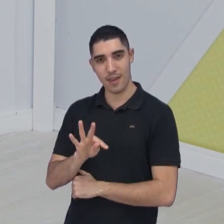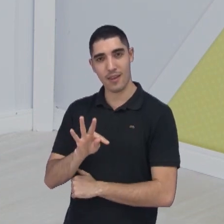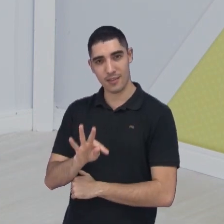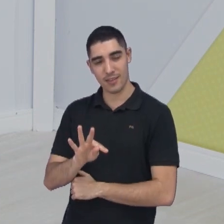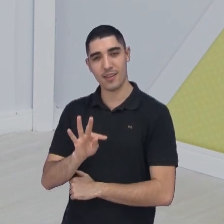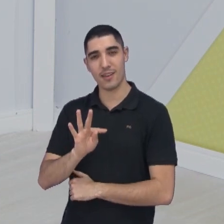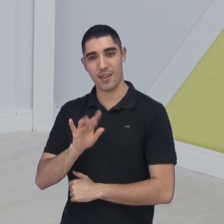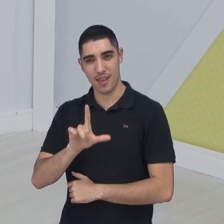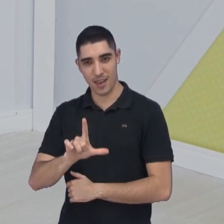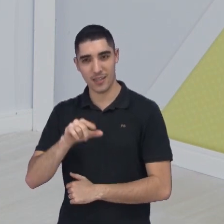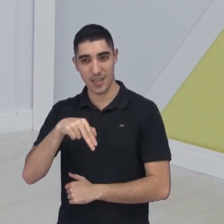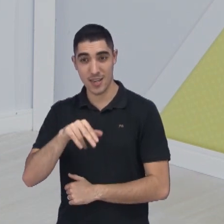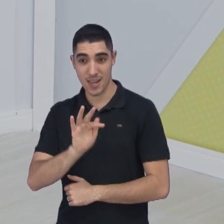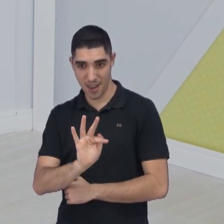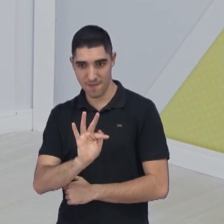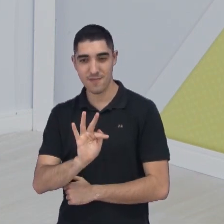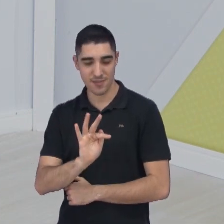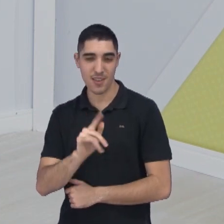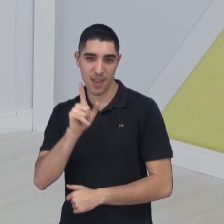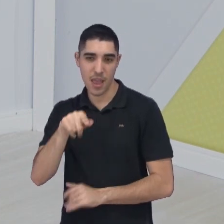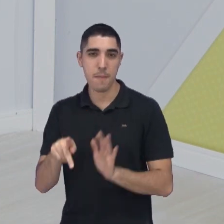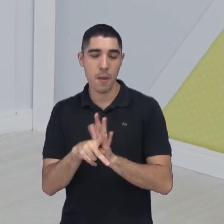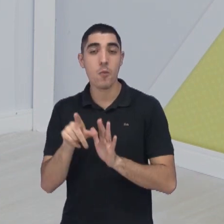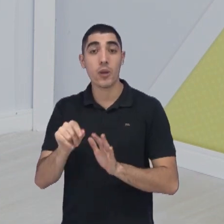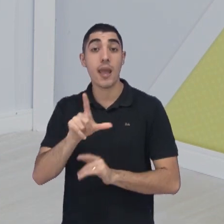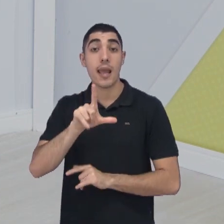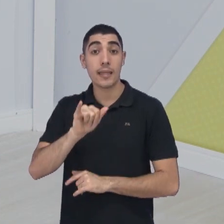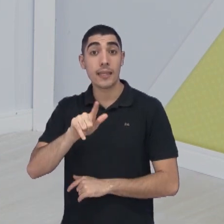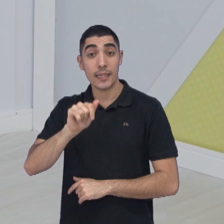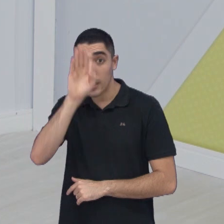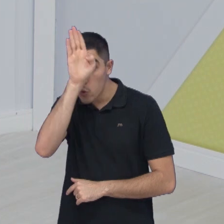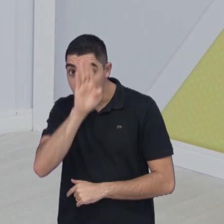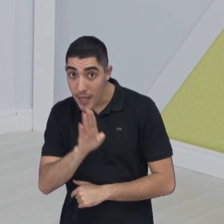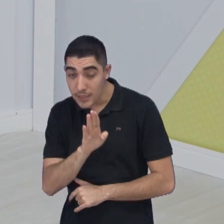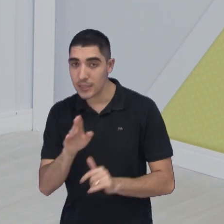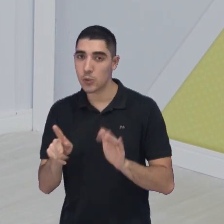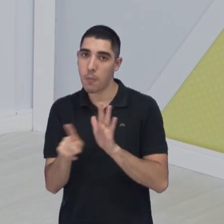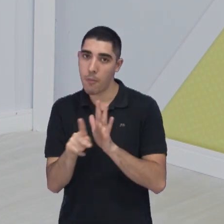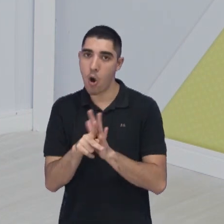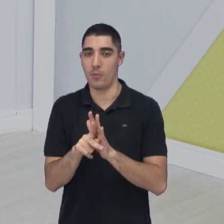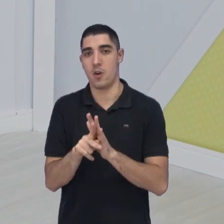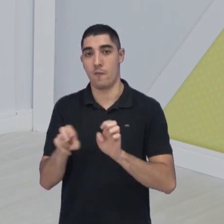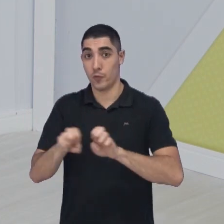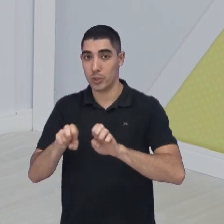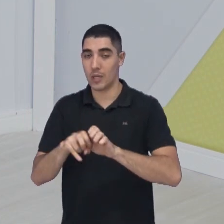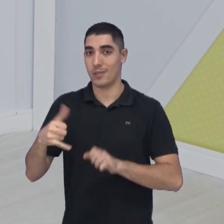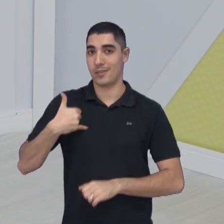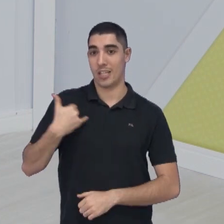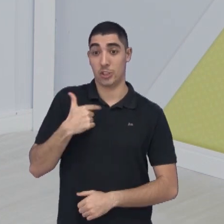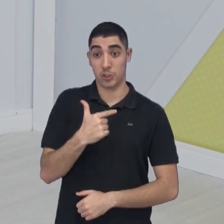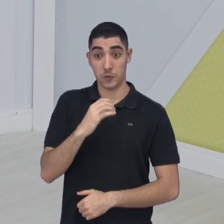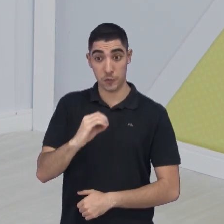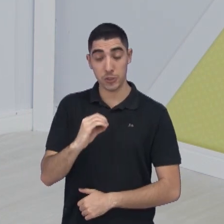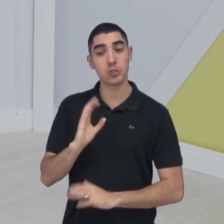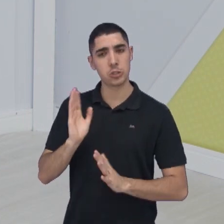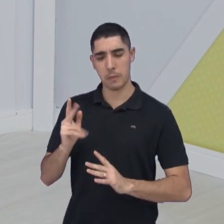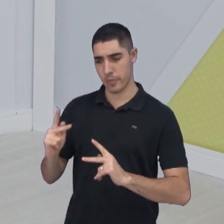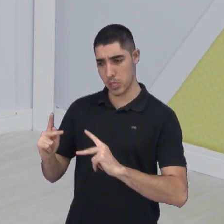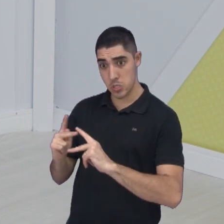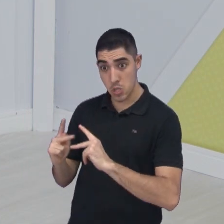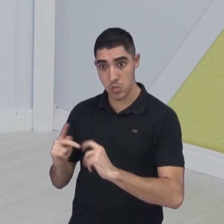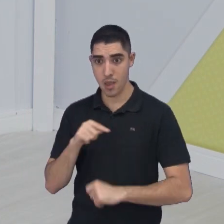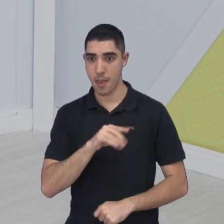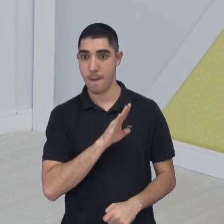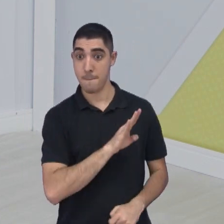é sempre bom a gente salientar para você que é a Liga Nacional de Futsal Sub-20. São José recebeu a equipe do Blumenau de Santa Catarina no